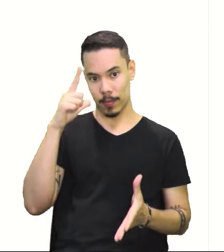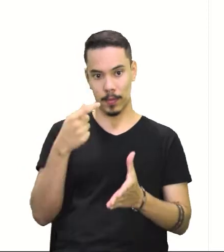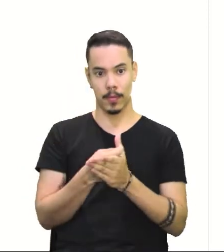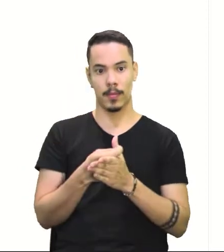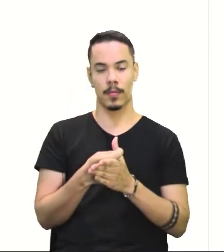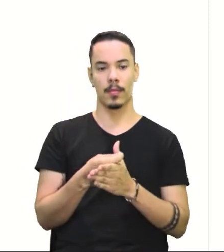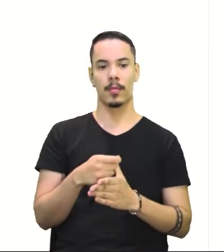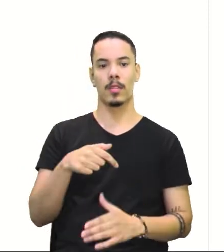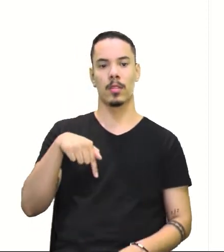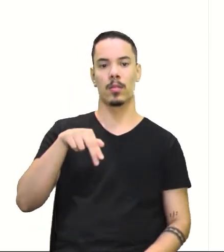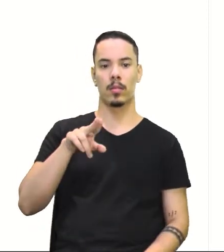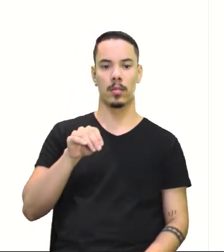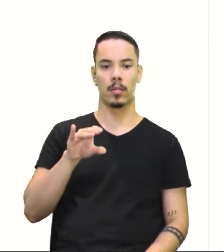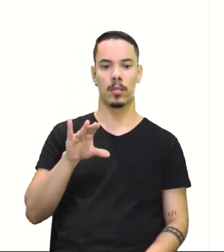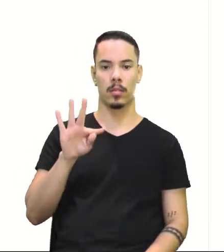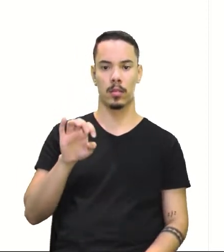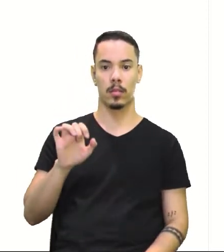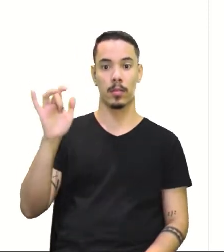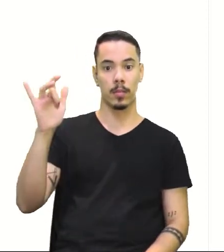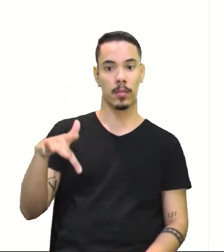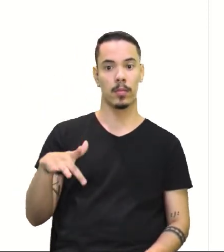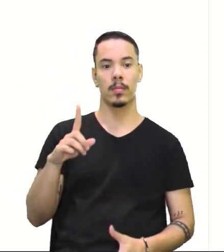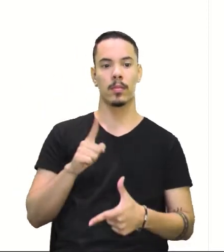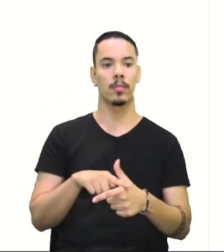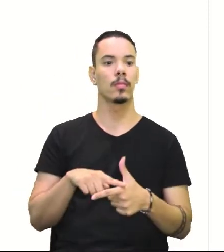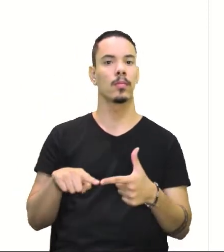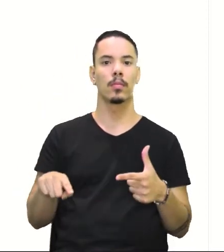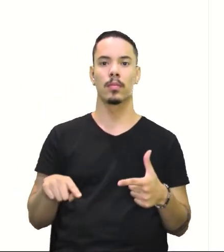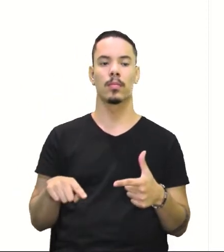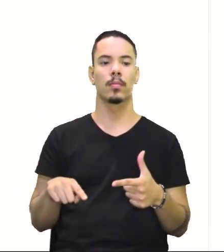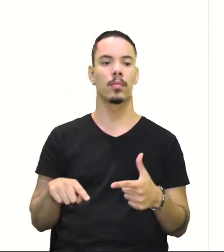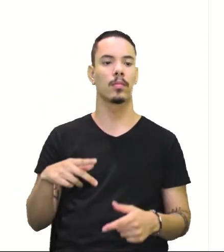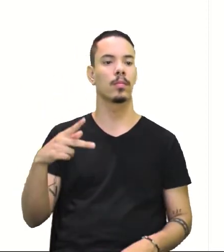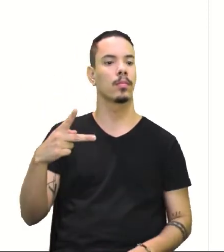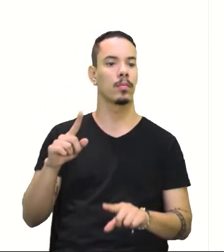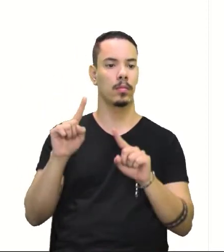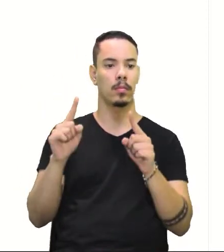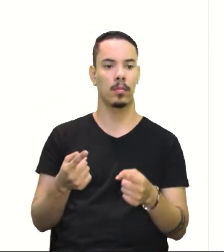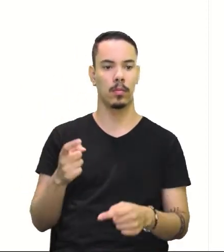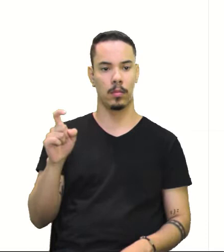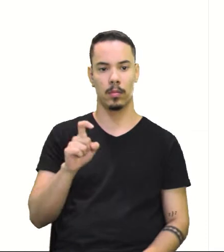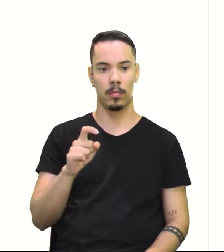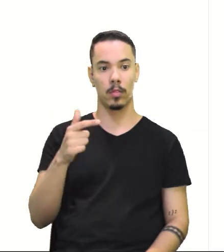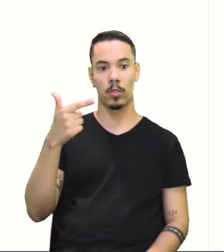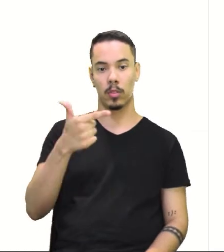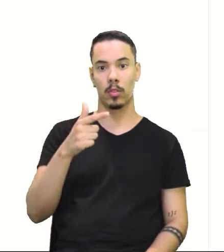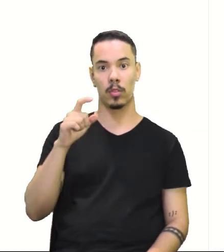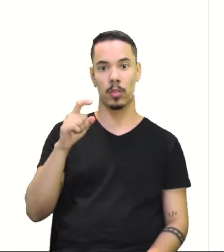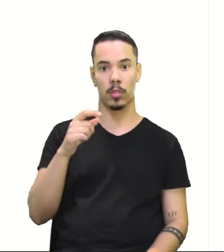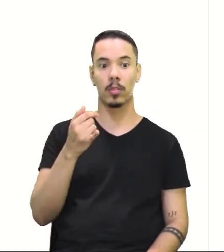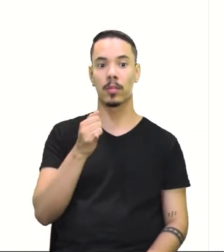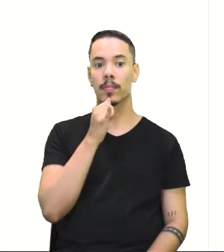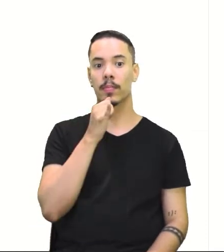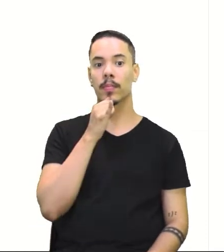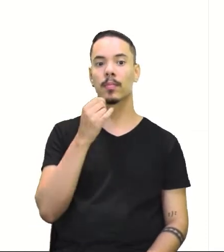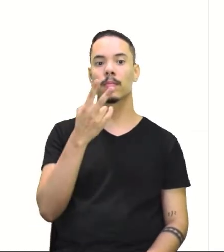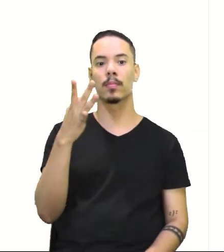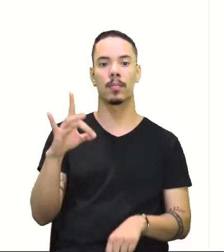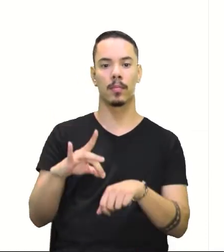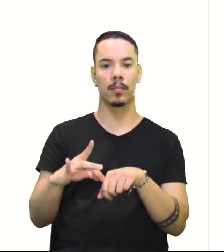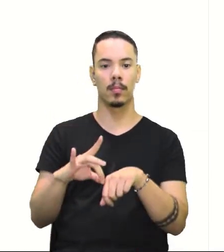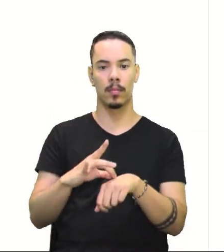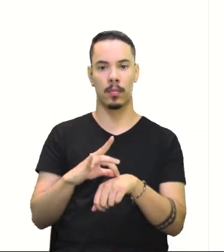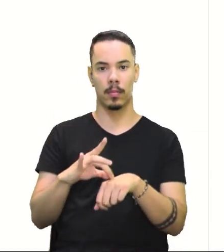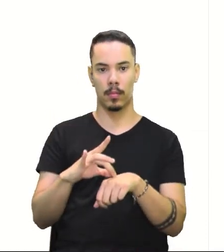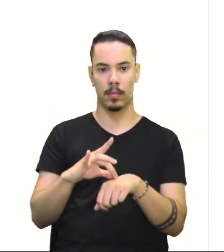e o resto da divisão de 2x ao quadrado menos 5x mais 2 por x